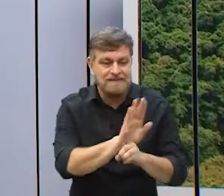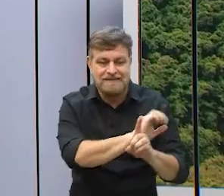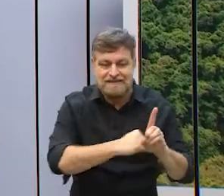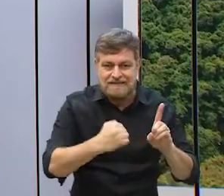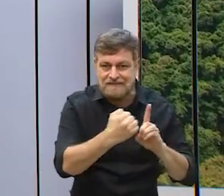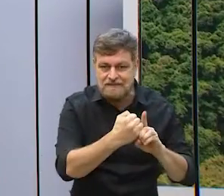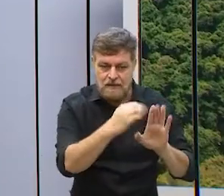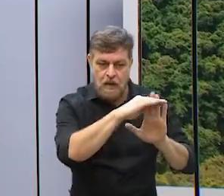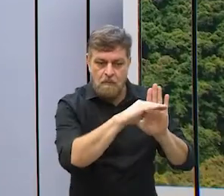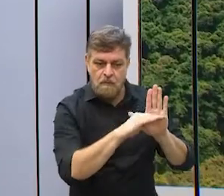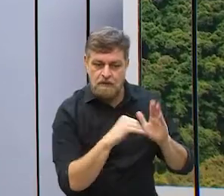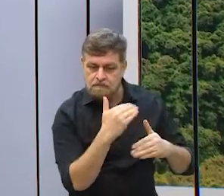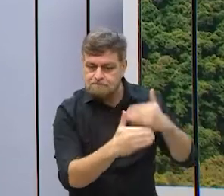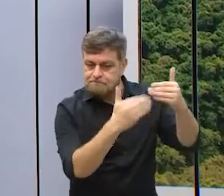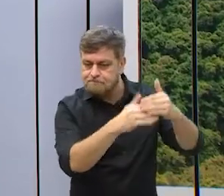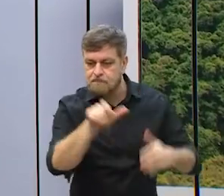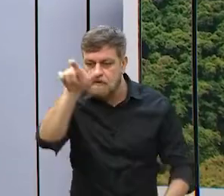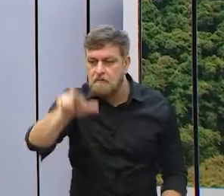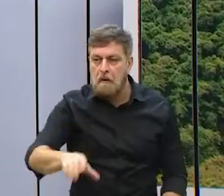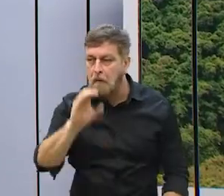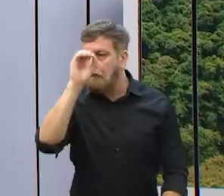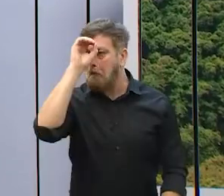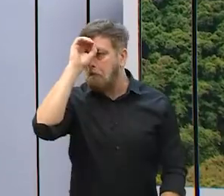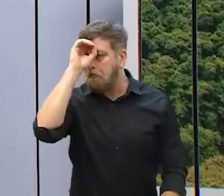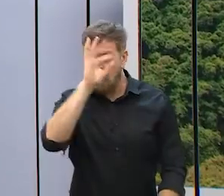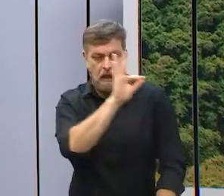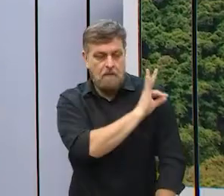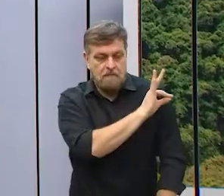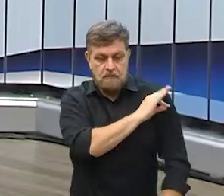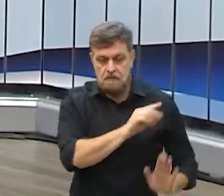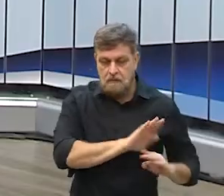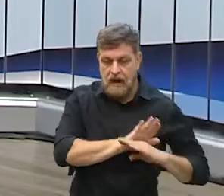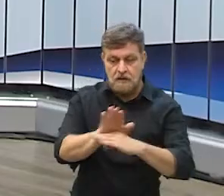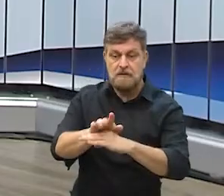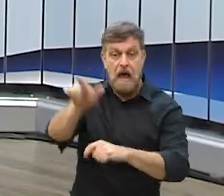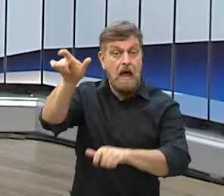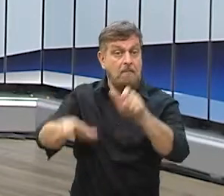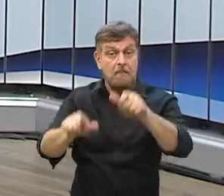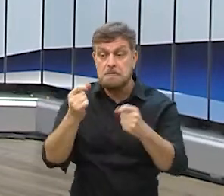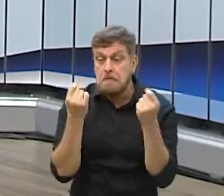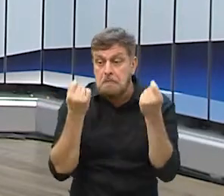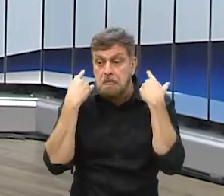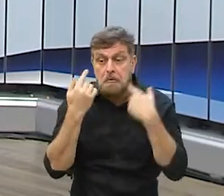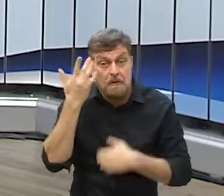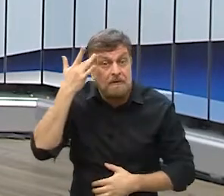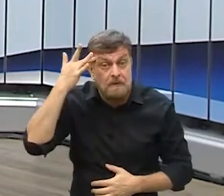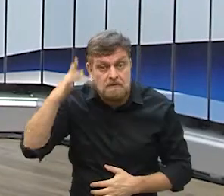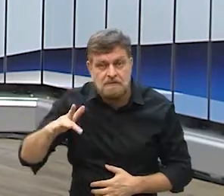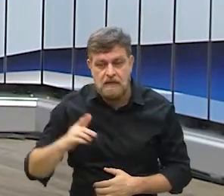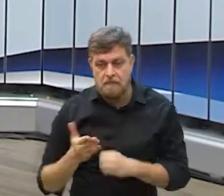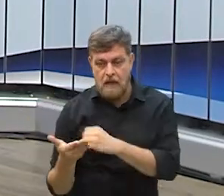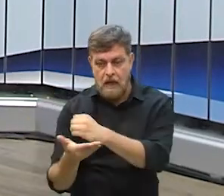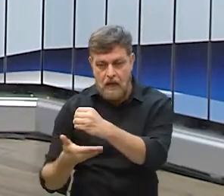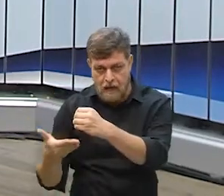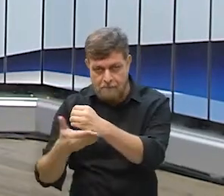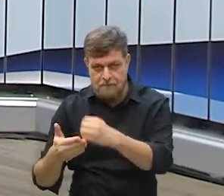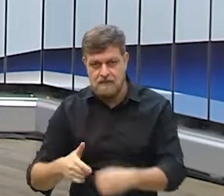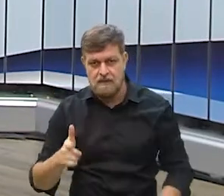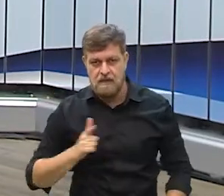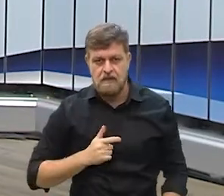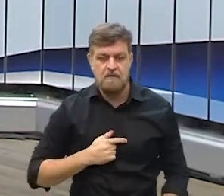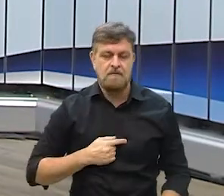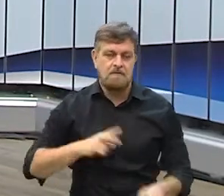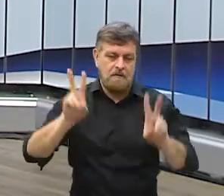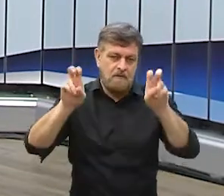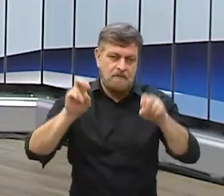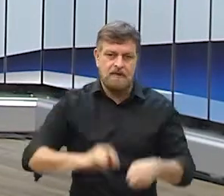e a programas desenvolvidos e apresentados, ofertados pela Prefeitura e pelo Estado. Isso que a gente está falando de condições básicas. Já já eu vou falar sobre